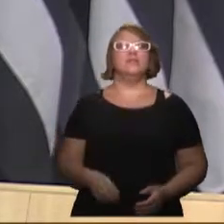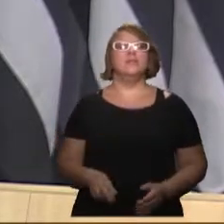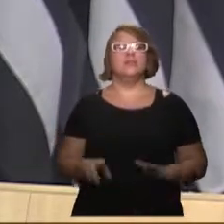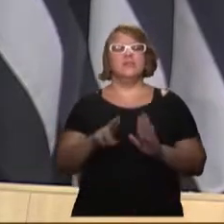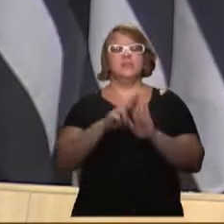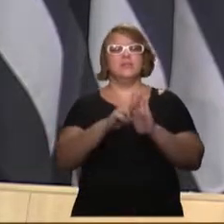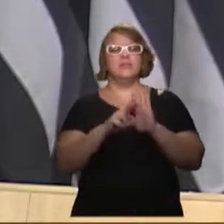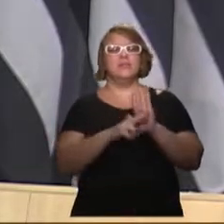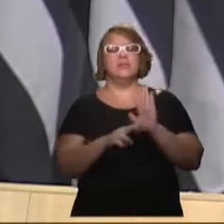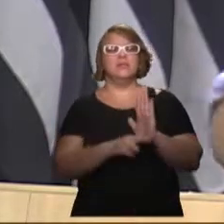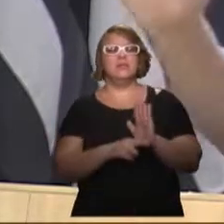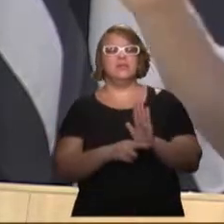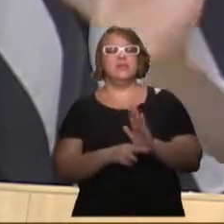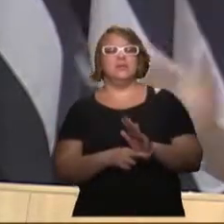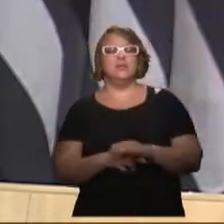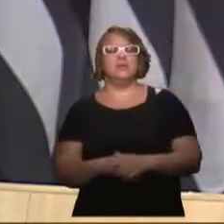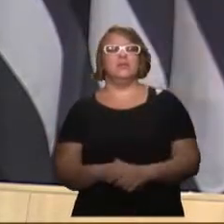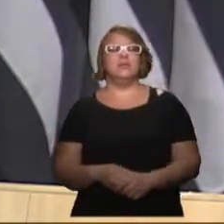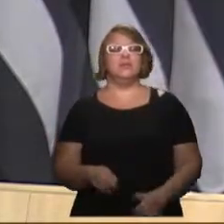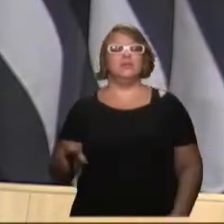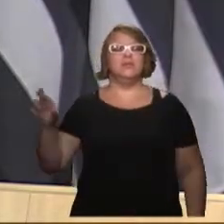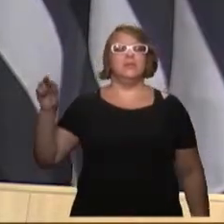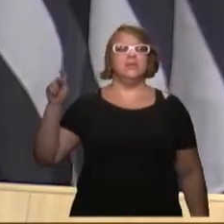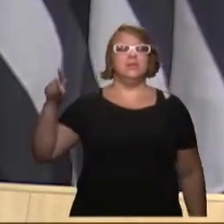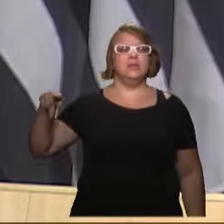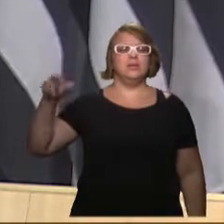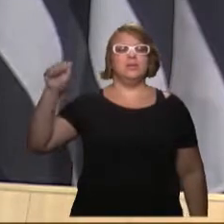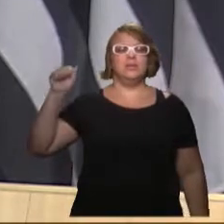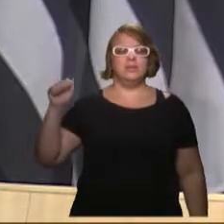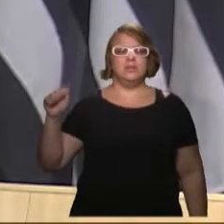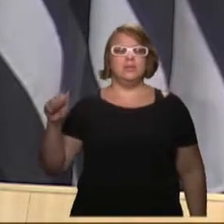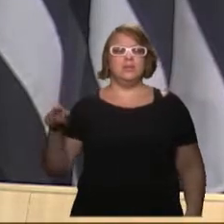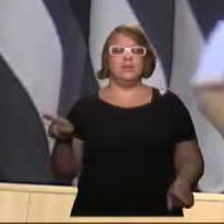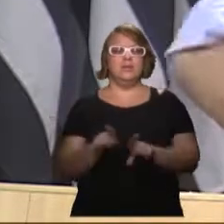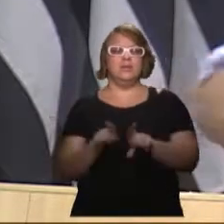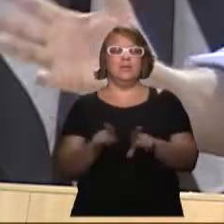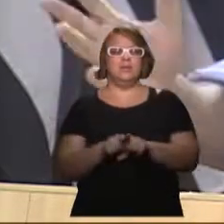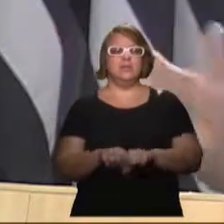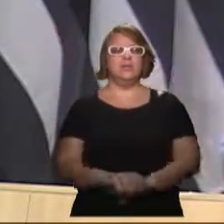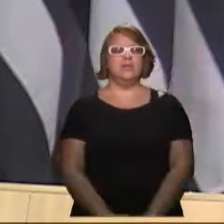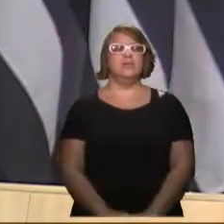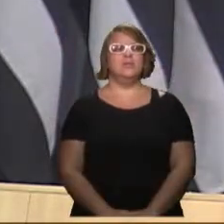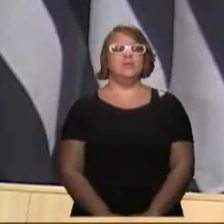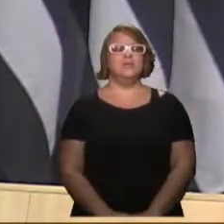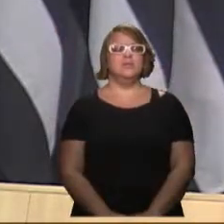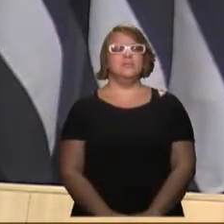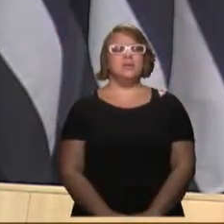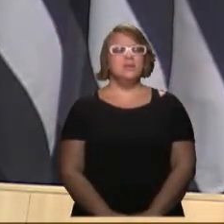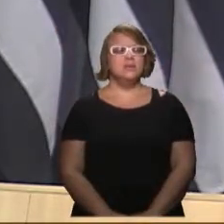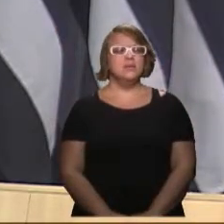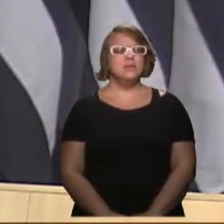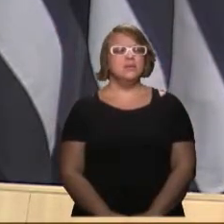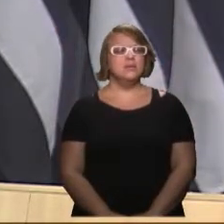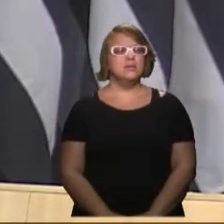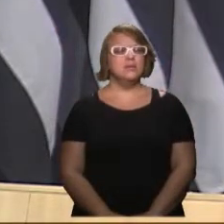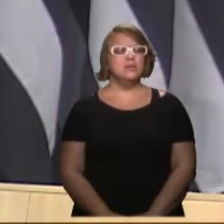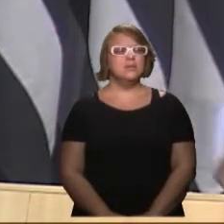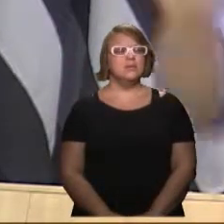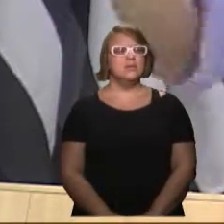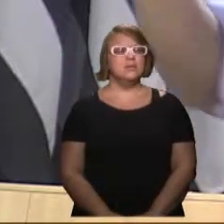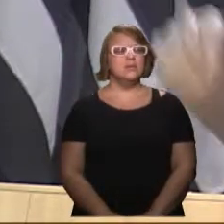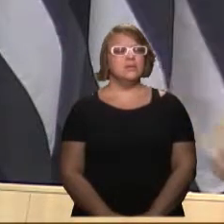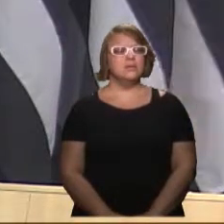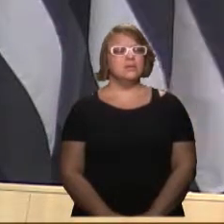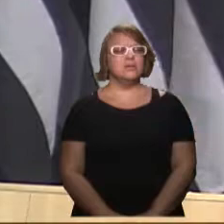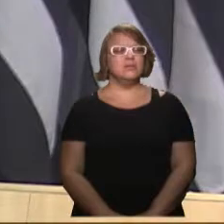que o prefeito tem, dos RPA que ainda mantém, dos apamiguados que faz parte do governo, e